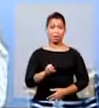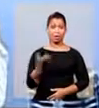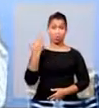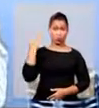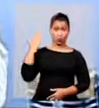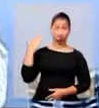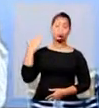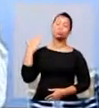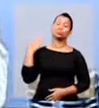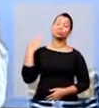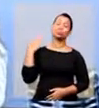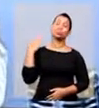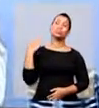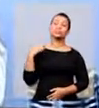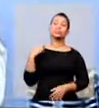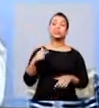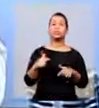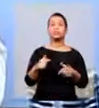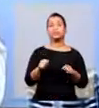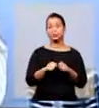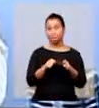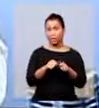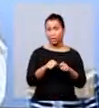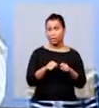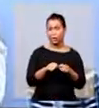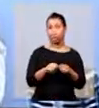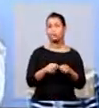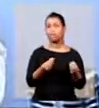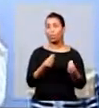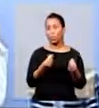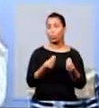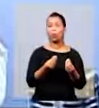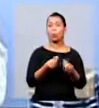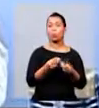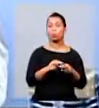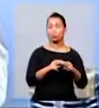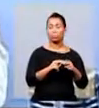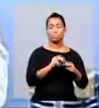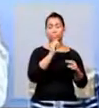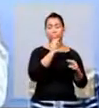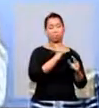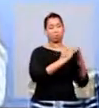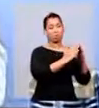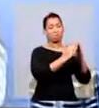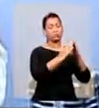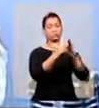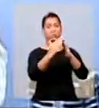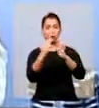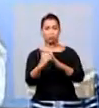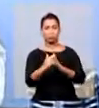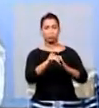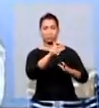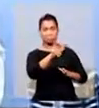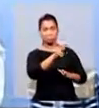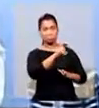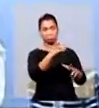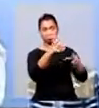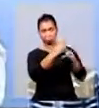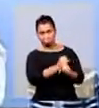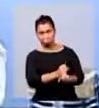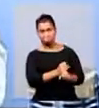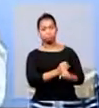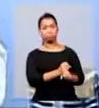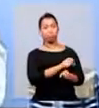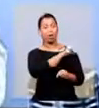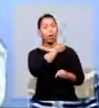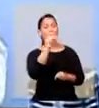por amostragem, né? A amostragem, eles passam 5, 6 casas e acaba não sendo a realidade. E dentro dessas amostragens saem porcentagem que